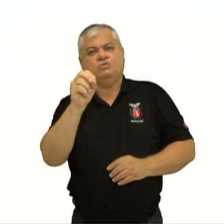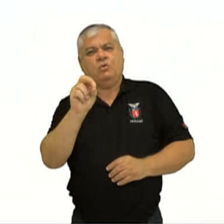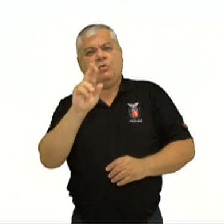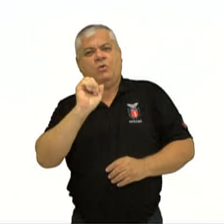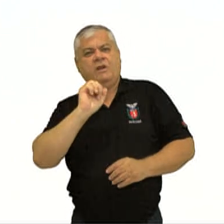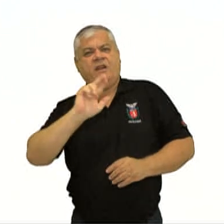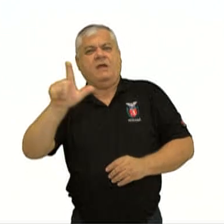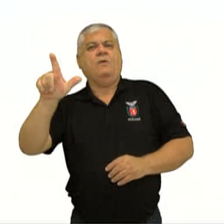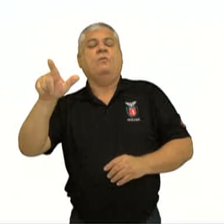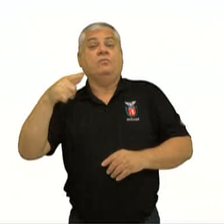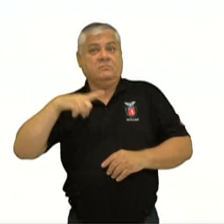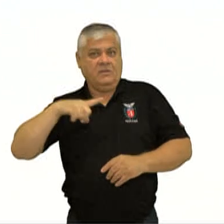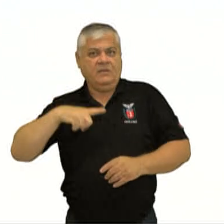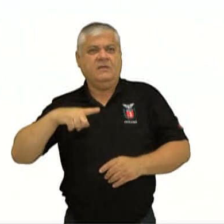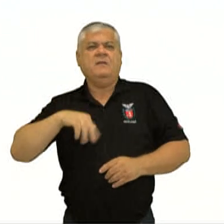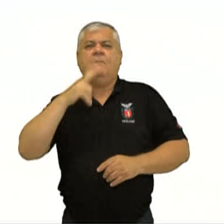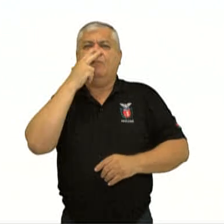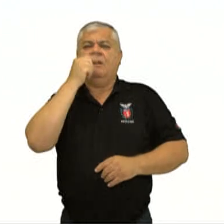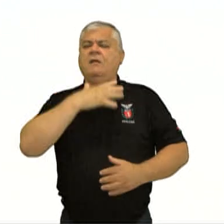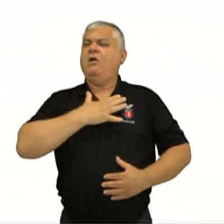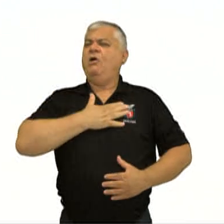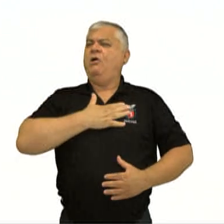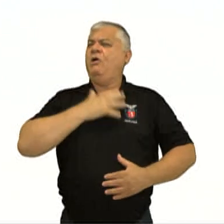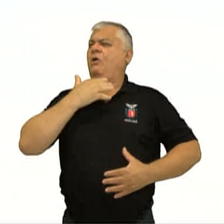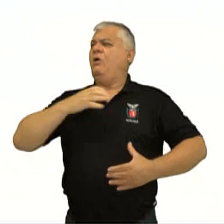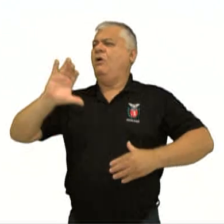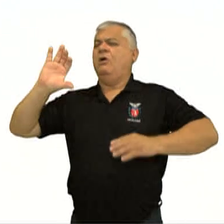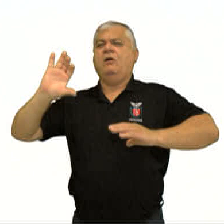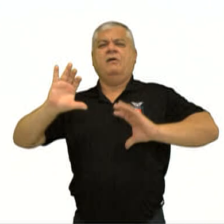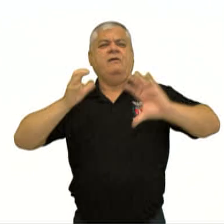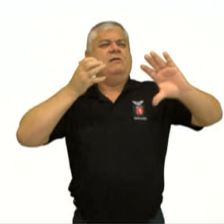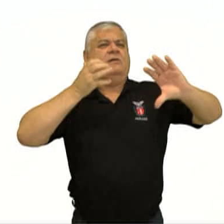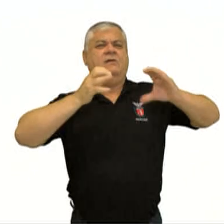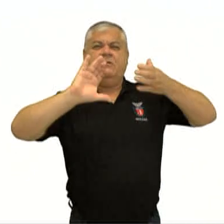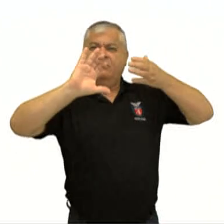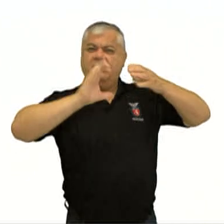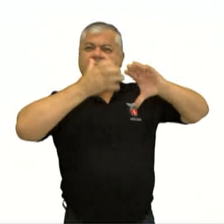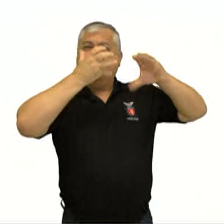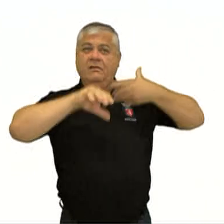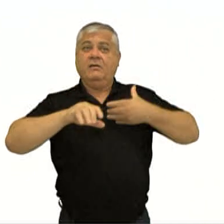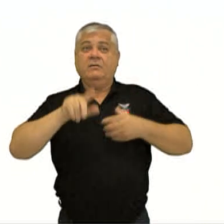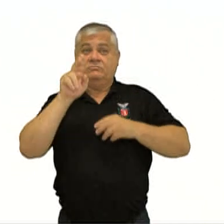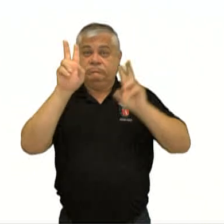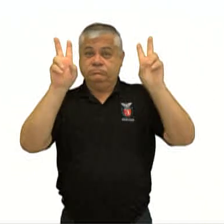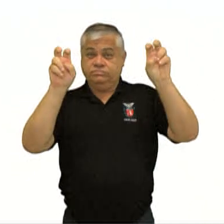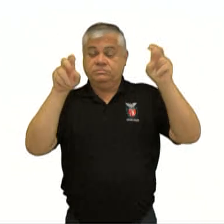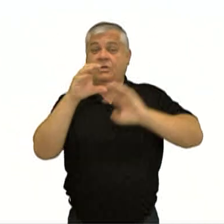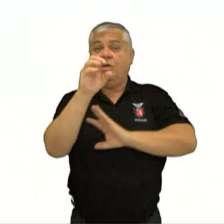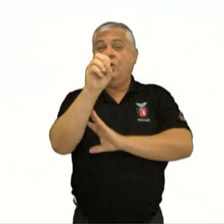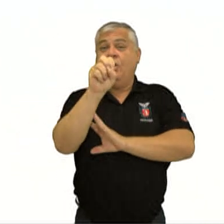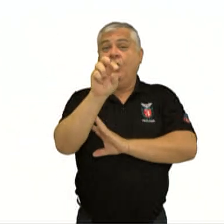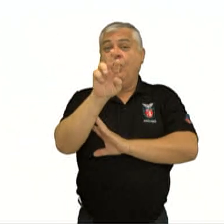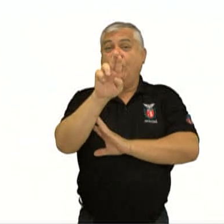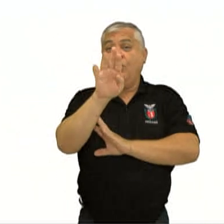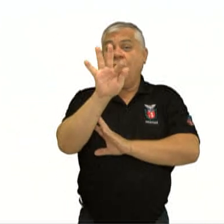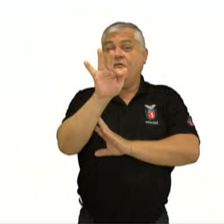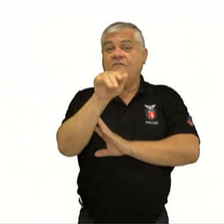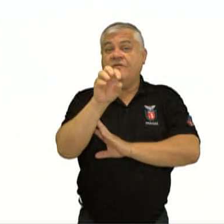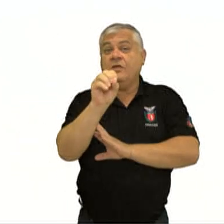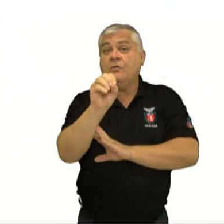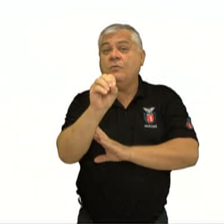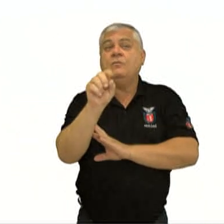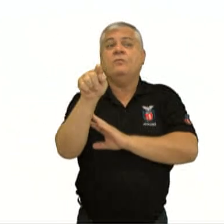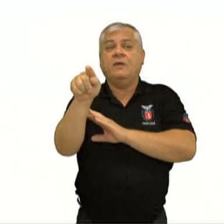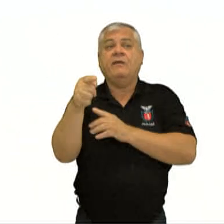A gente sabe que tem as óperas do Orfeu, por aí vai. É, de Angelo Pisiziano e a Comédia dell'Arte. As encenações da